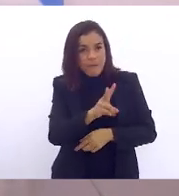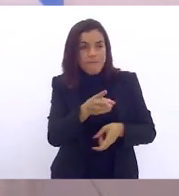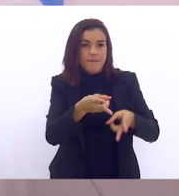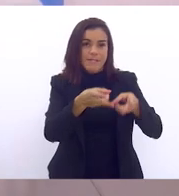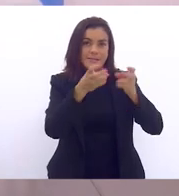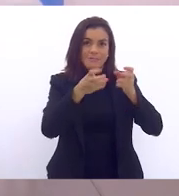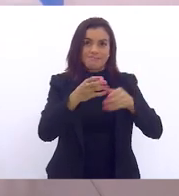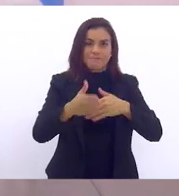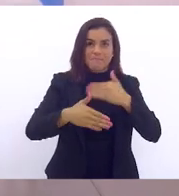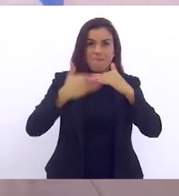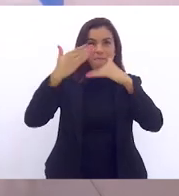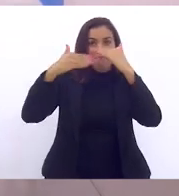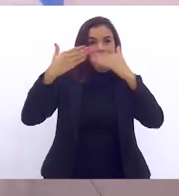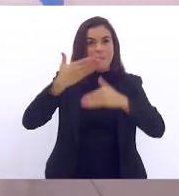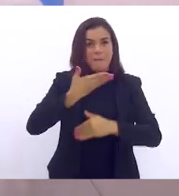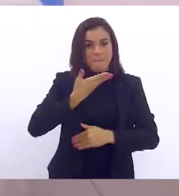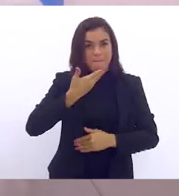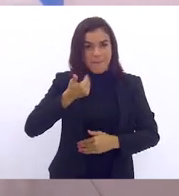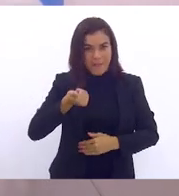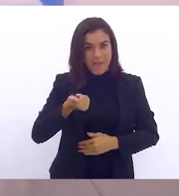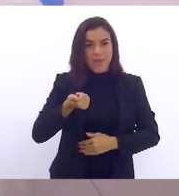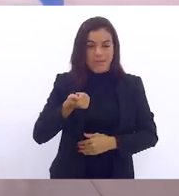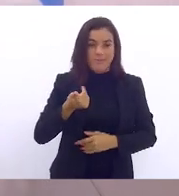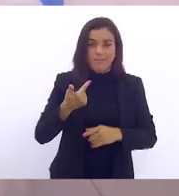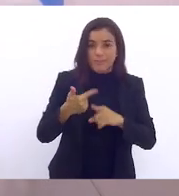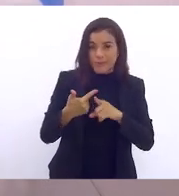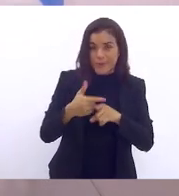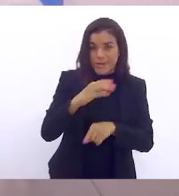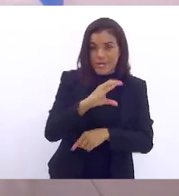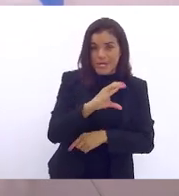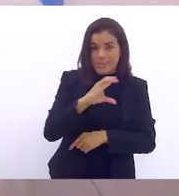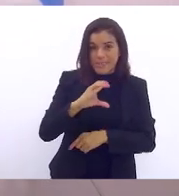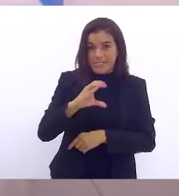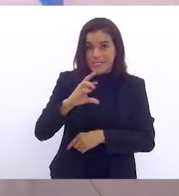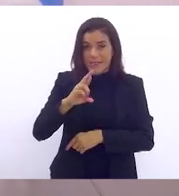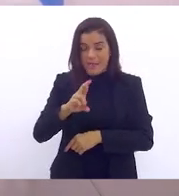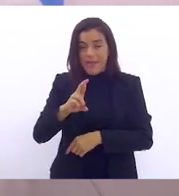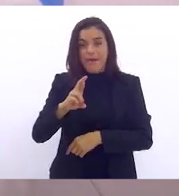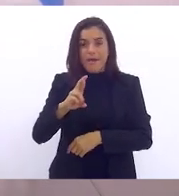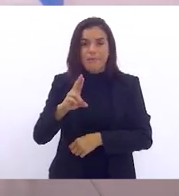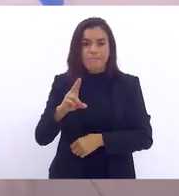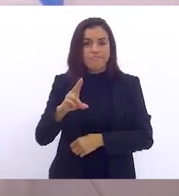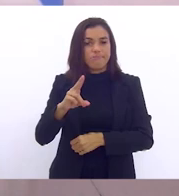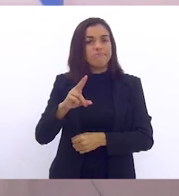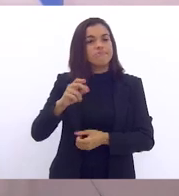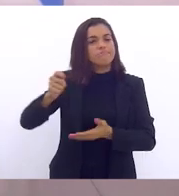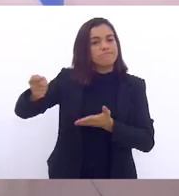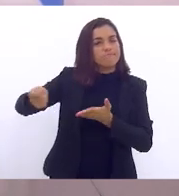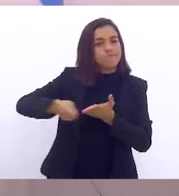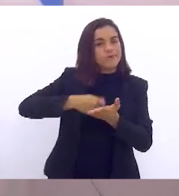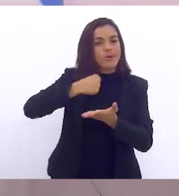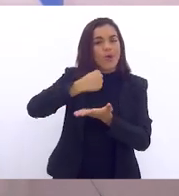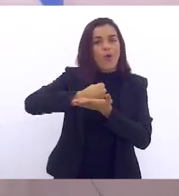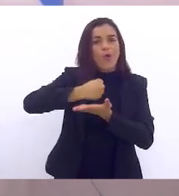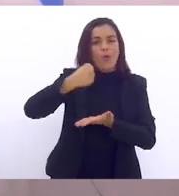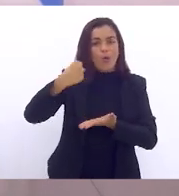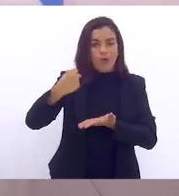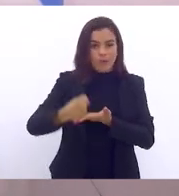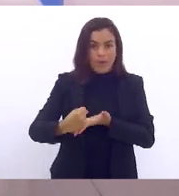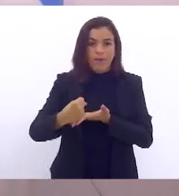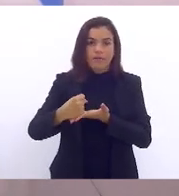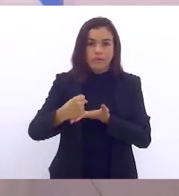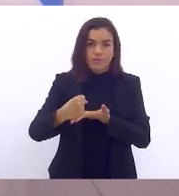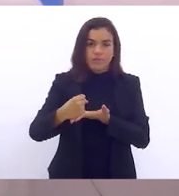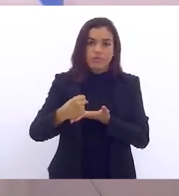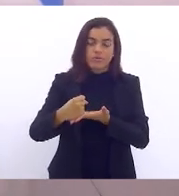melhora após a CCR eh assumir a concessão concessão essa que foi eh feita